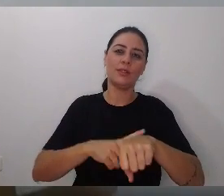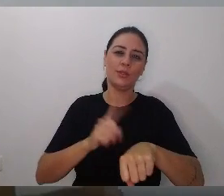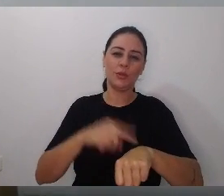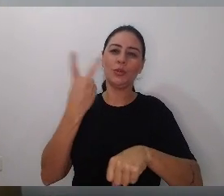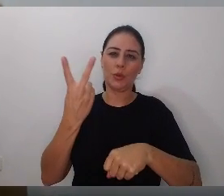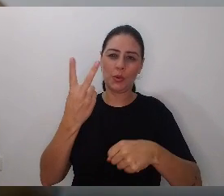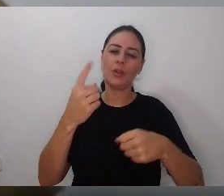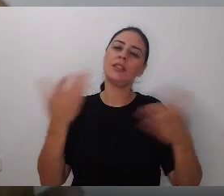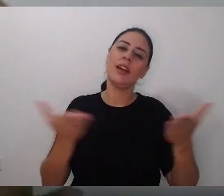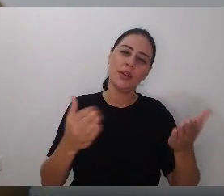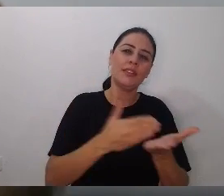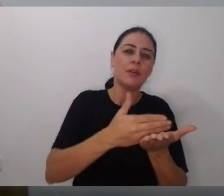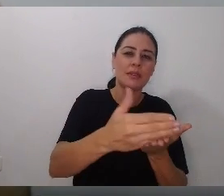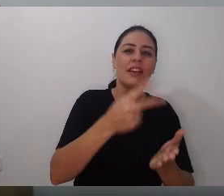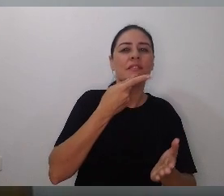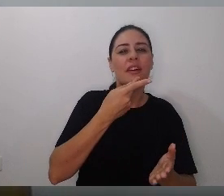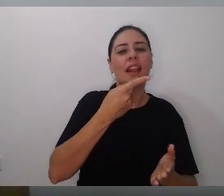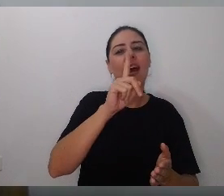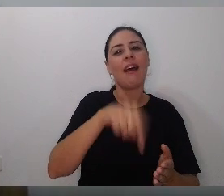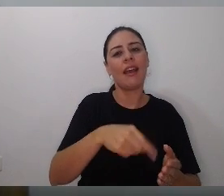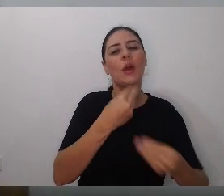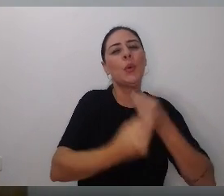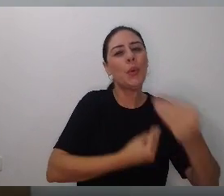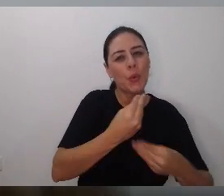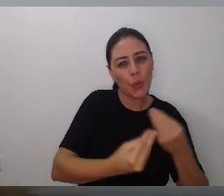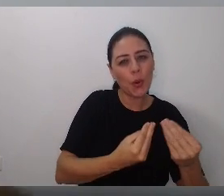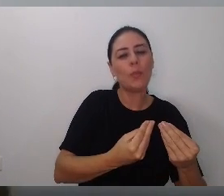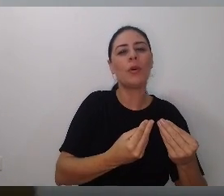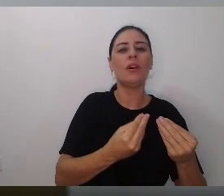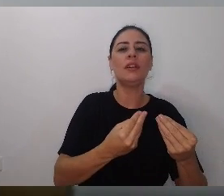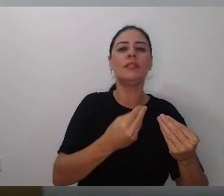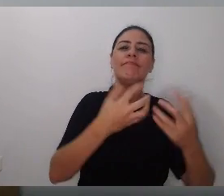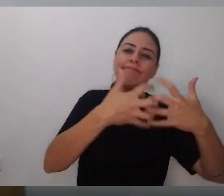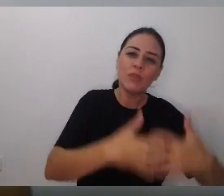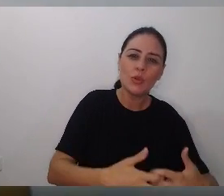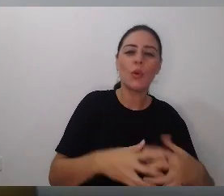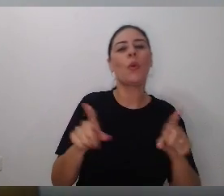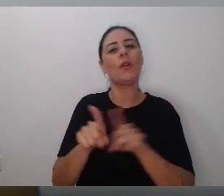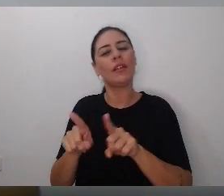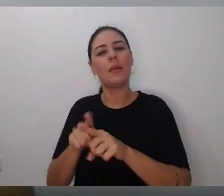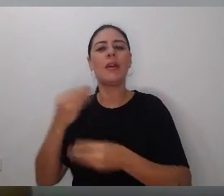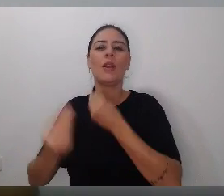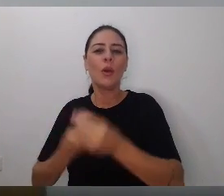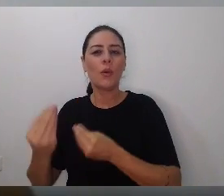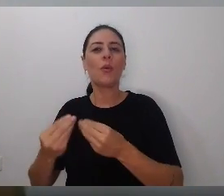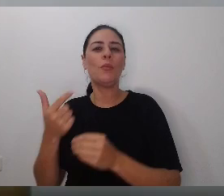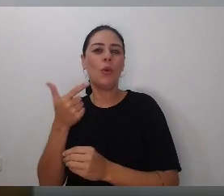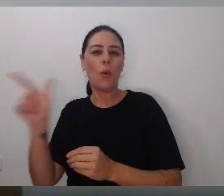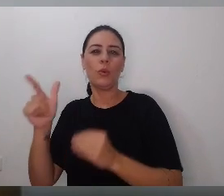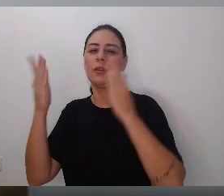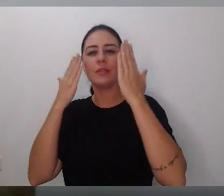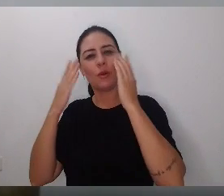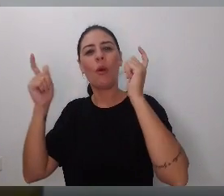dois momentos. Vai ter esse primeiro momento que a Luísa vai falar mais da prevenção, e vai ter mais um momento com uma psicóloga para